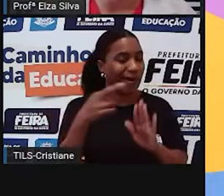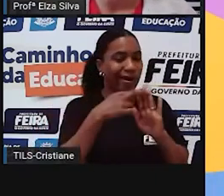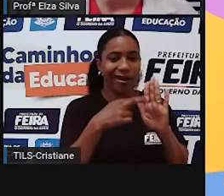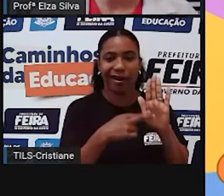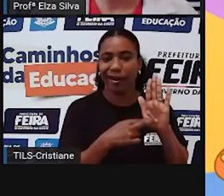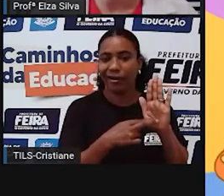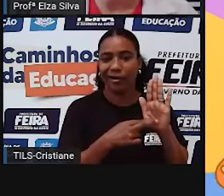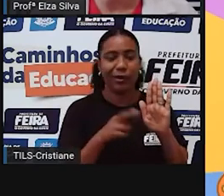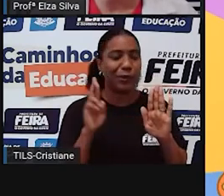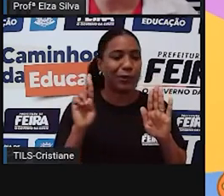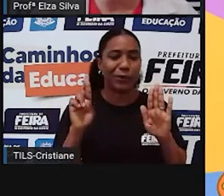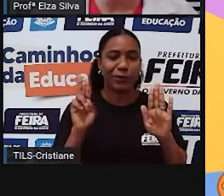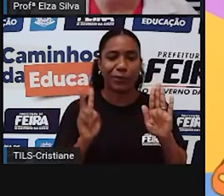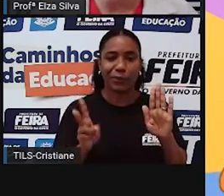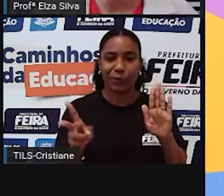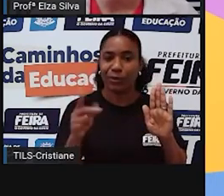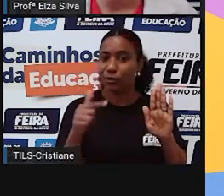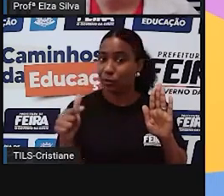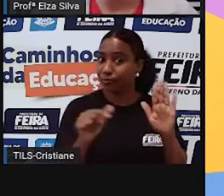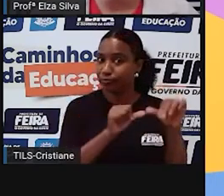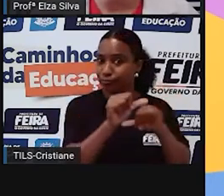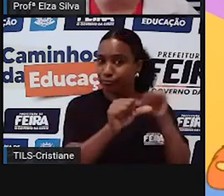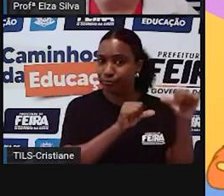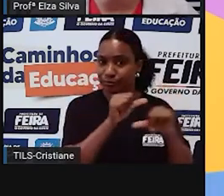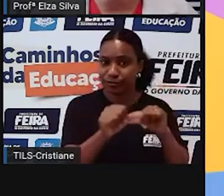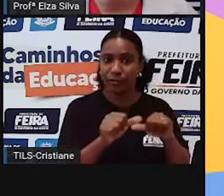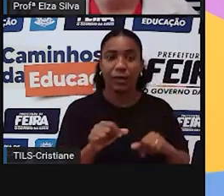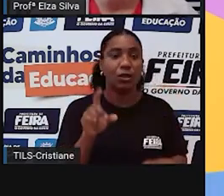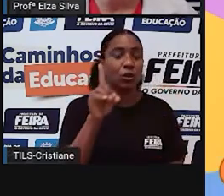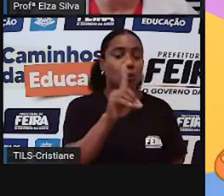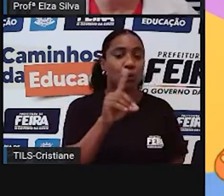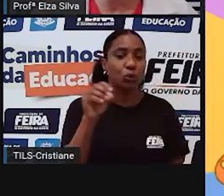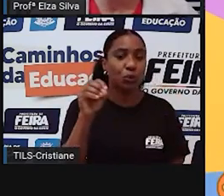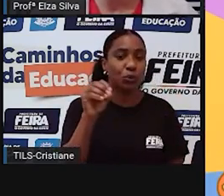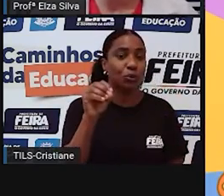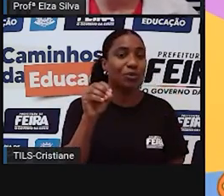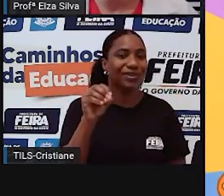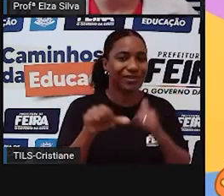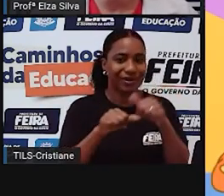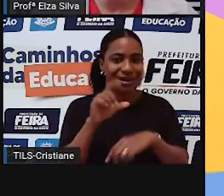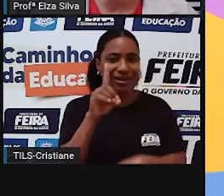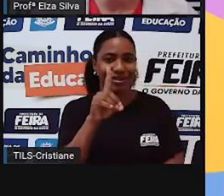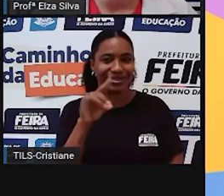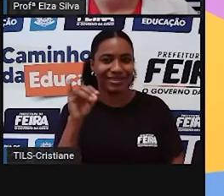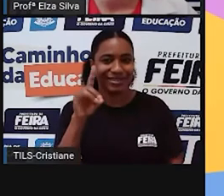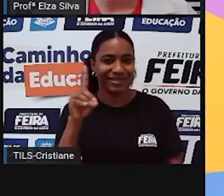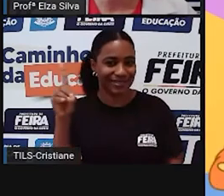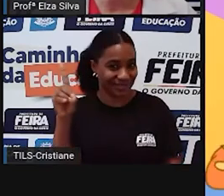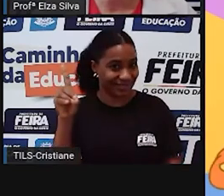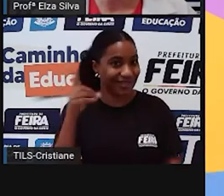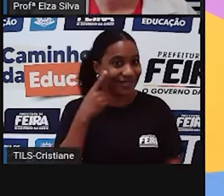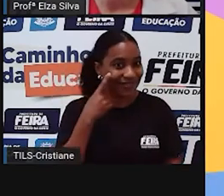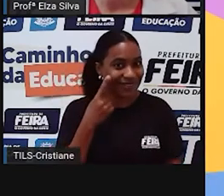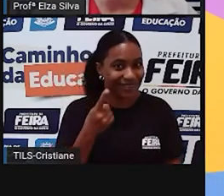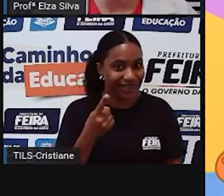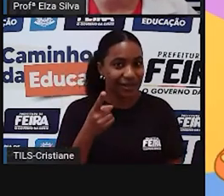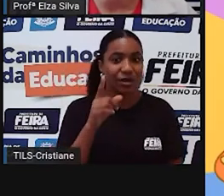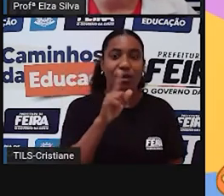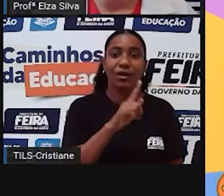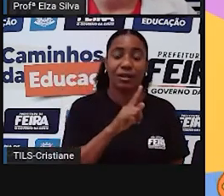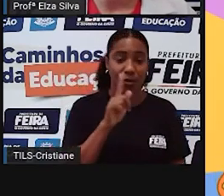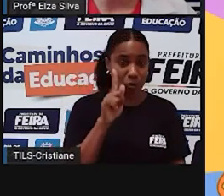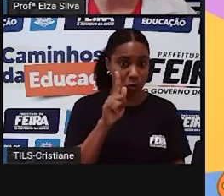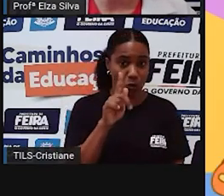específica. Então, o passado de do é did, go, went, know,